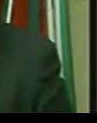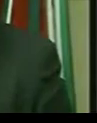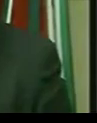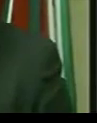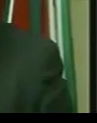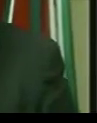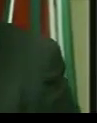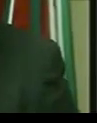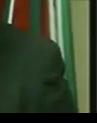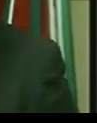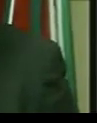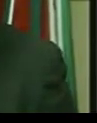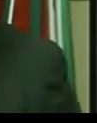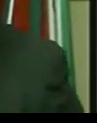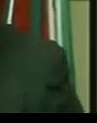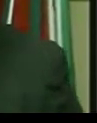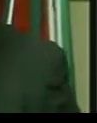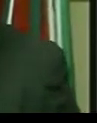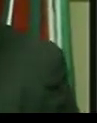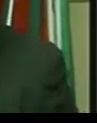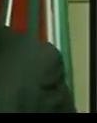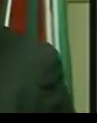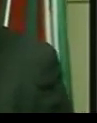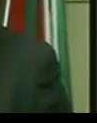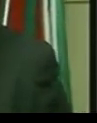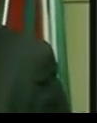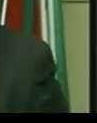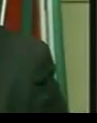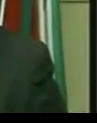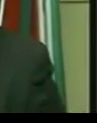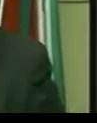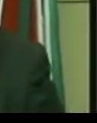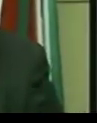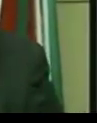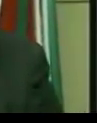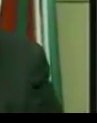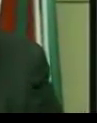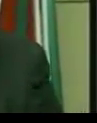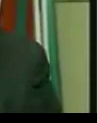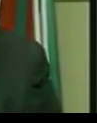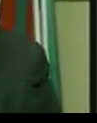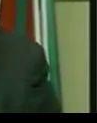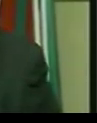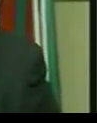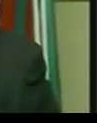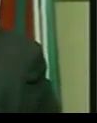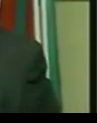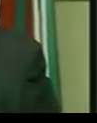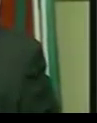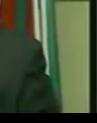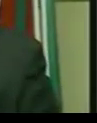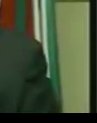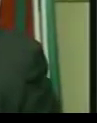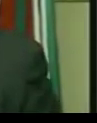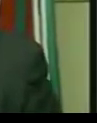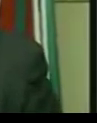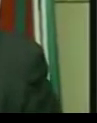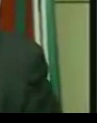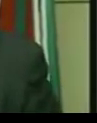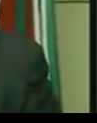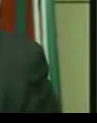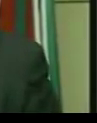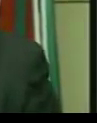nós esperamos, ele deu um prazo de 15 dias a começar as obras de arte, que são os elevados, e logo